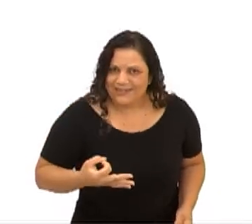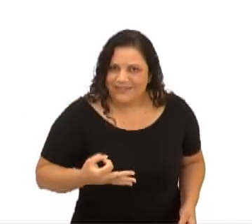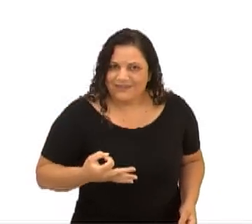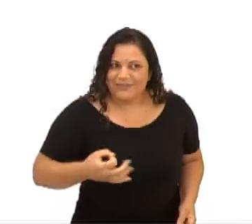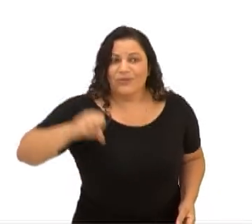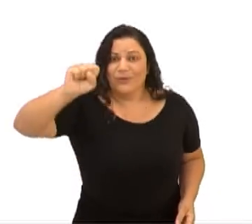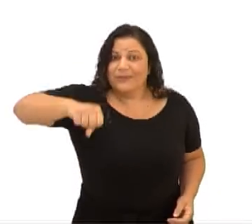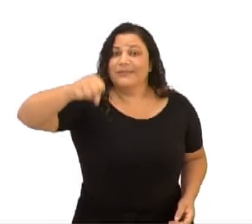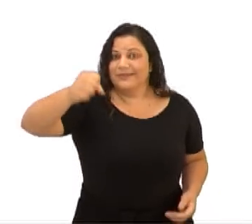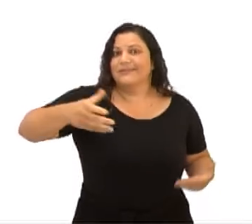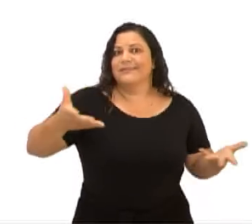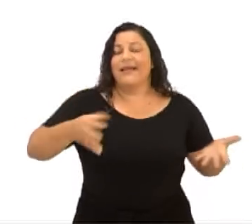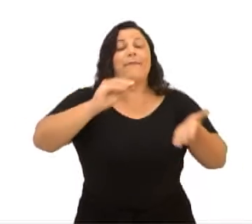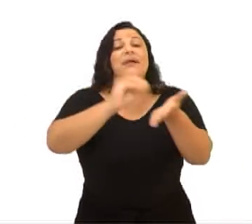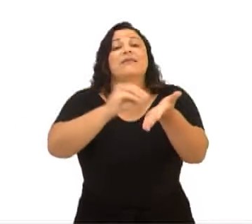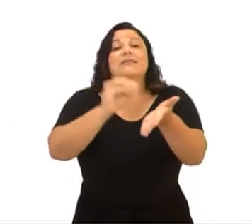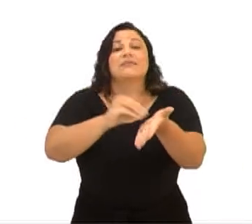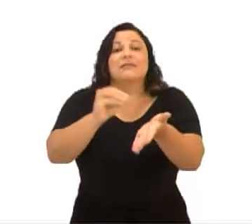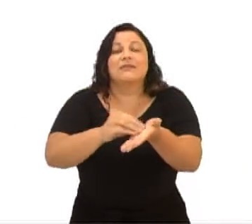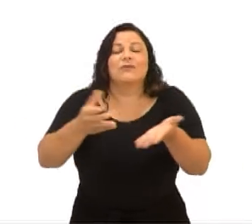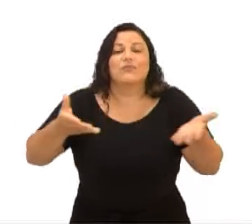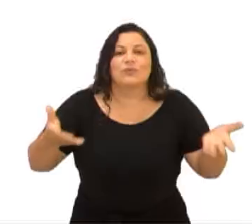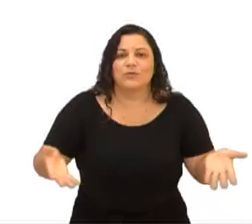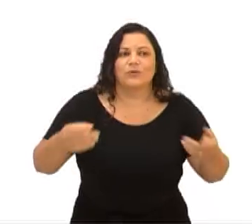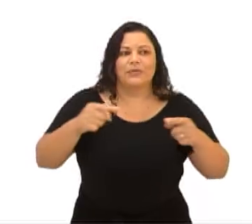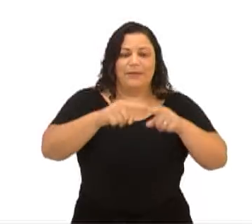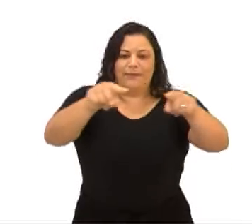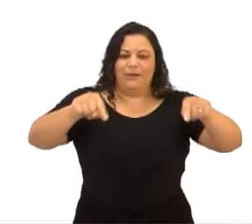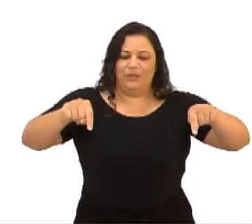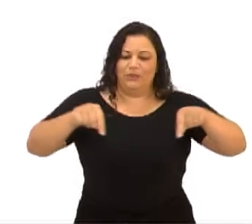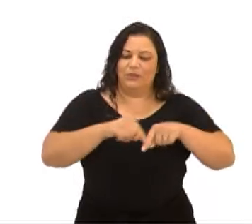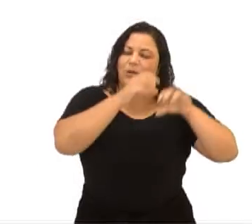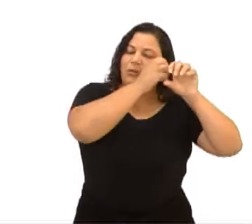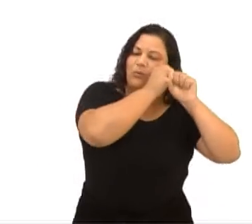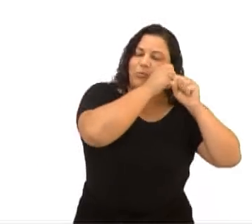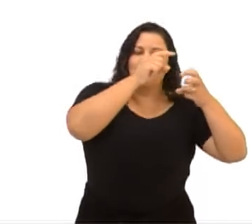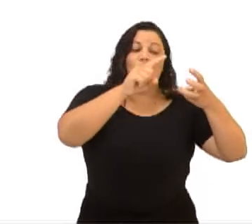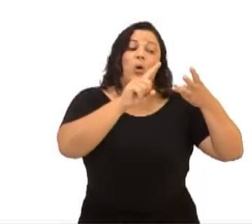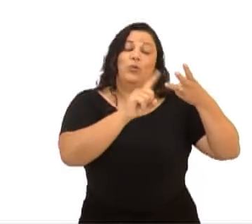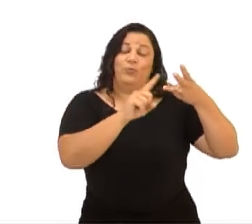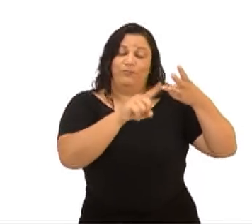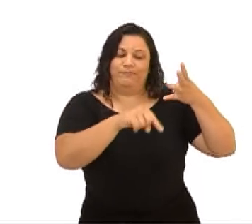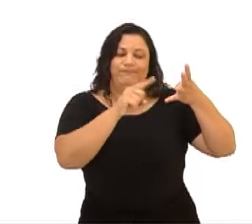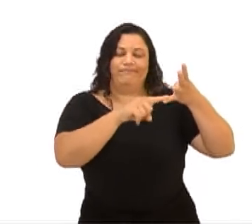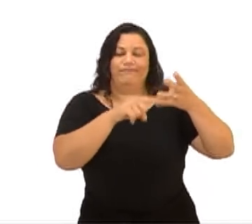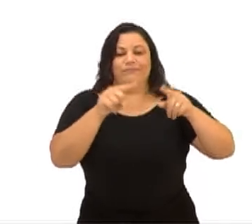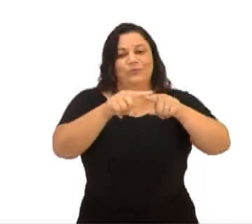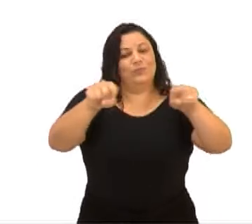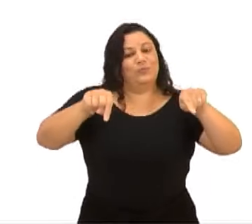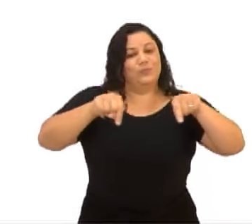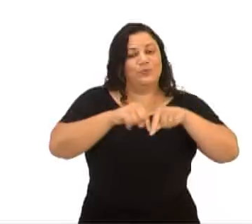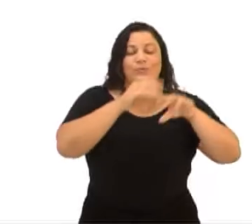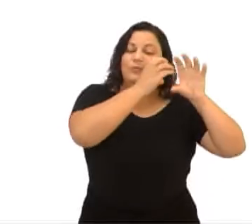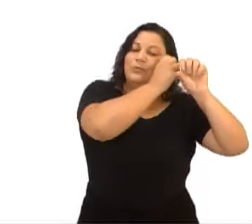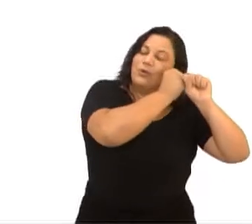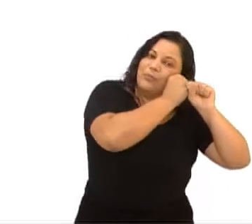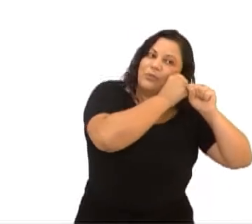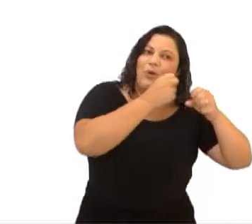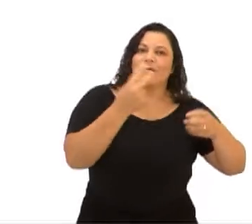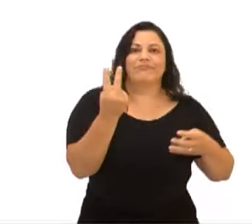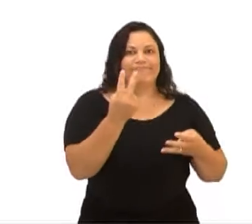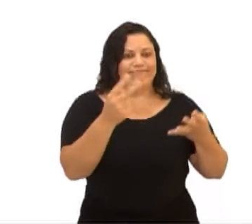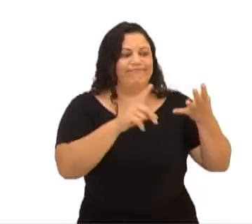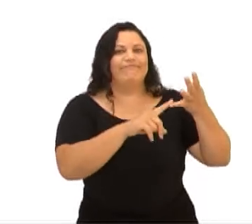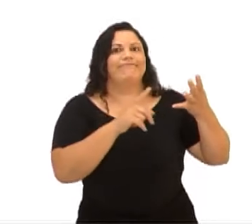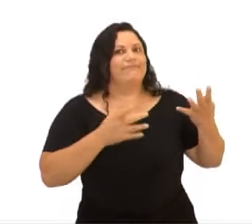Sim. Falta ainda o quê? A área do dormitório 1, a área do dormitório 2. Tranquilo? Então,